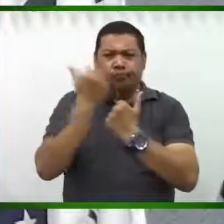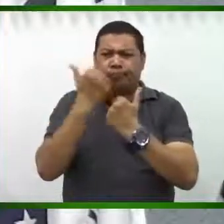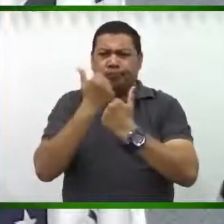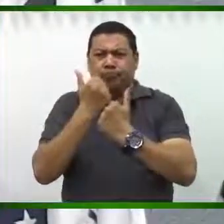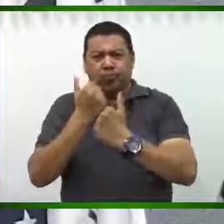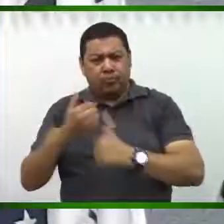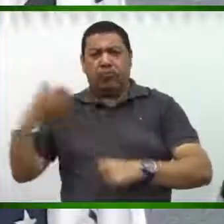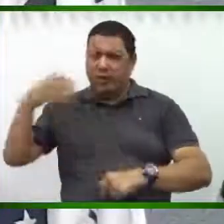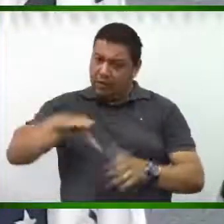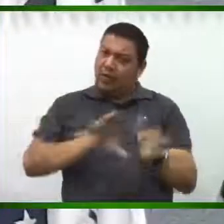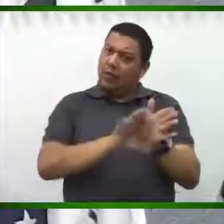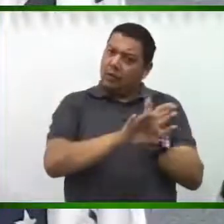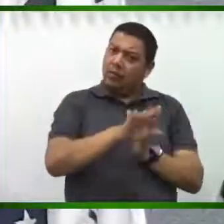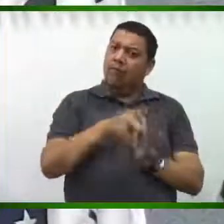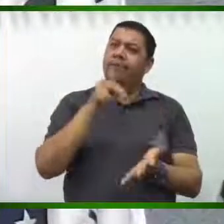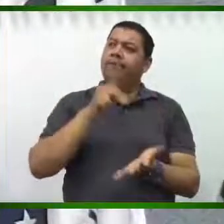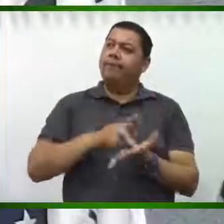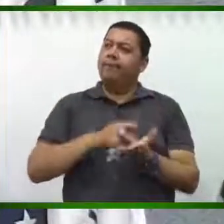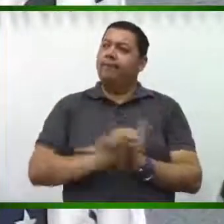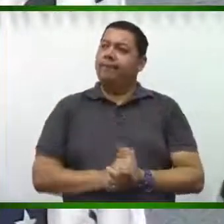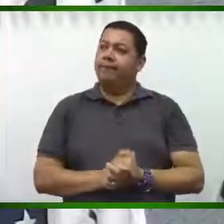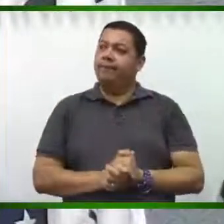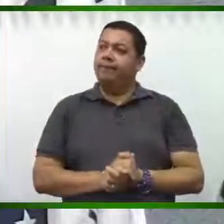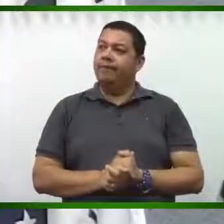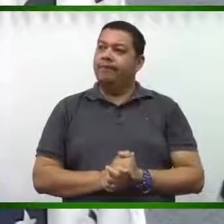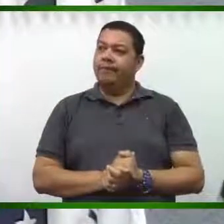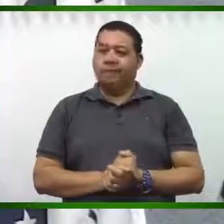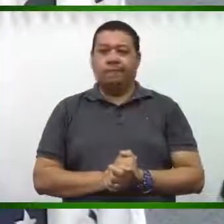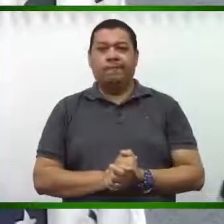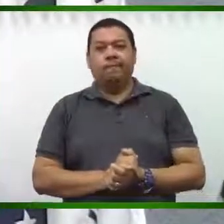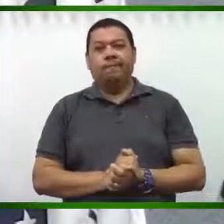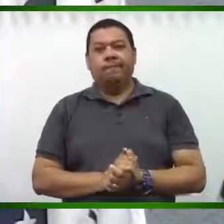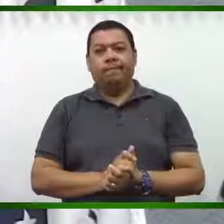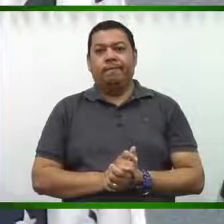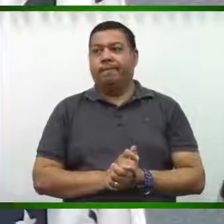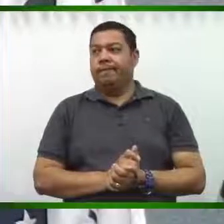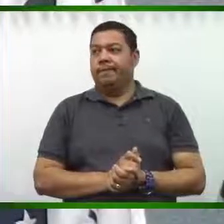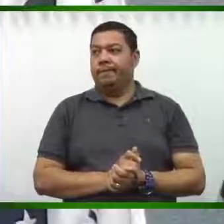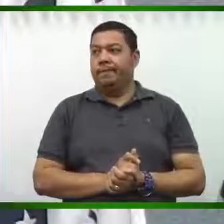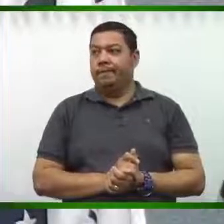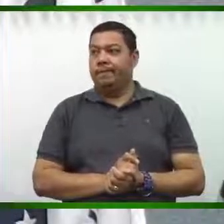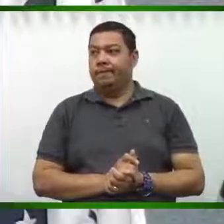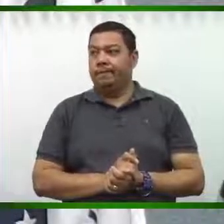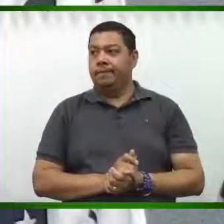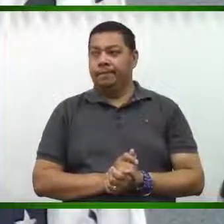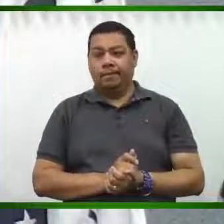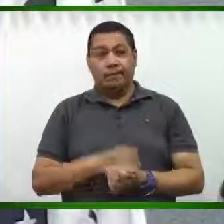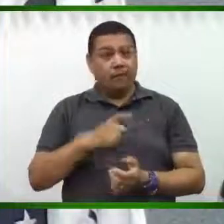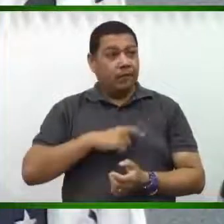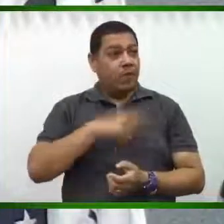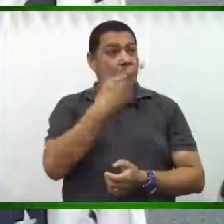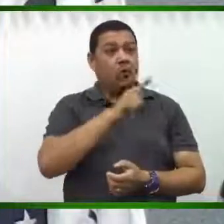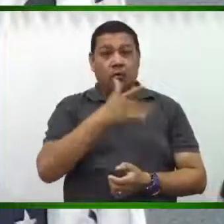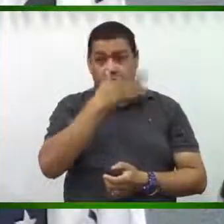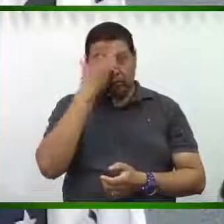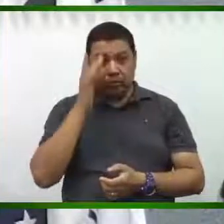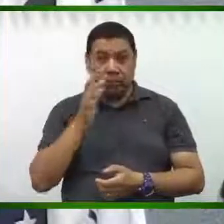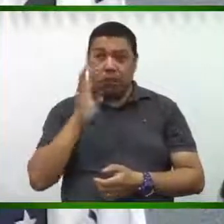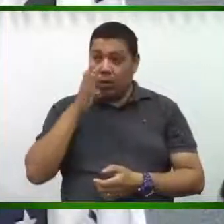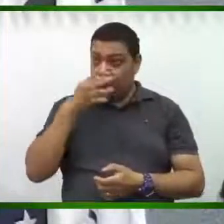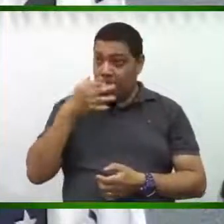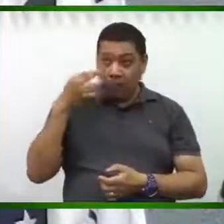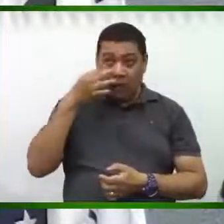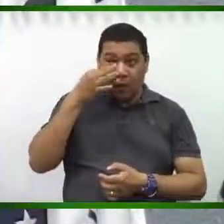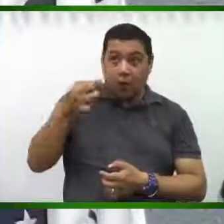de Cacoal. E meras pessoas olhando e aplaudindo o trabalho